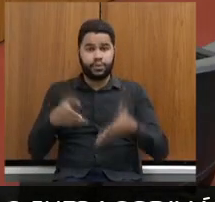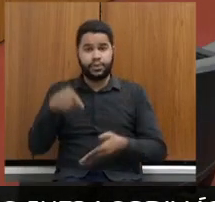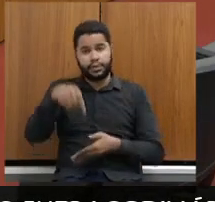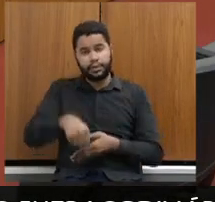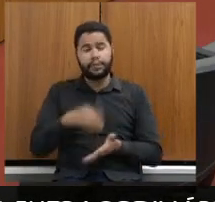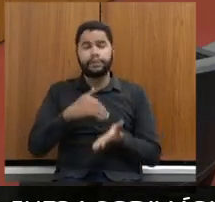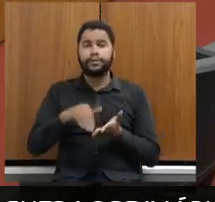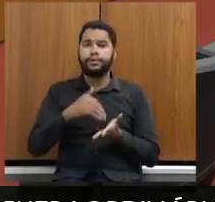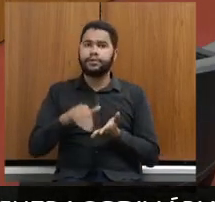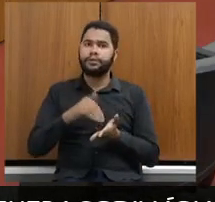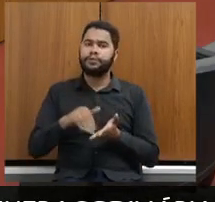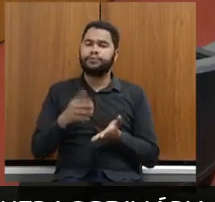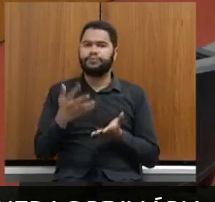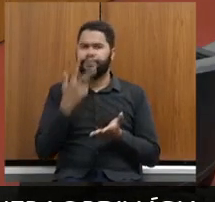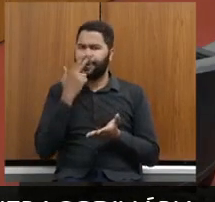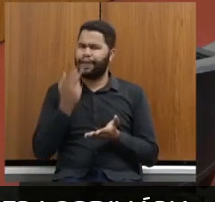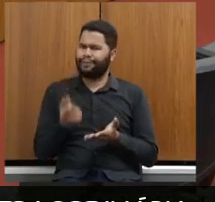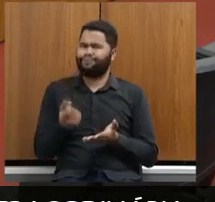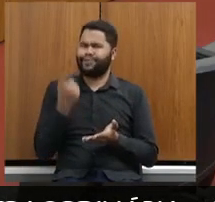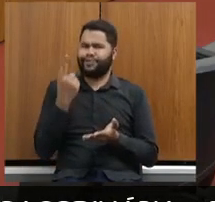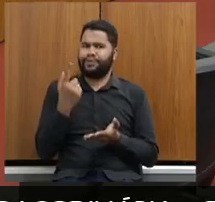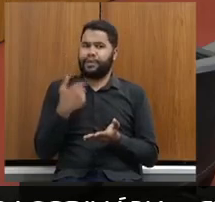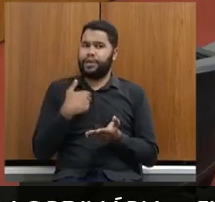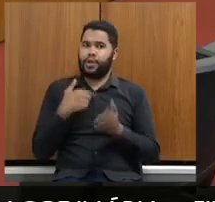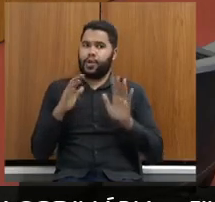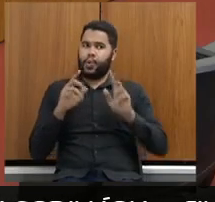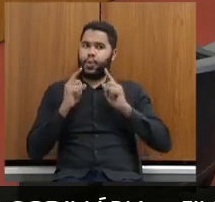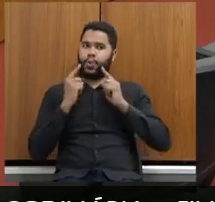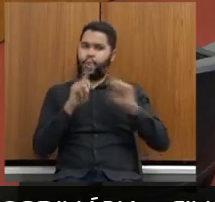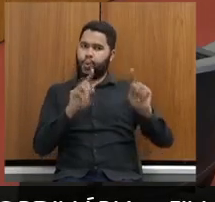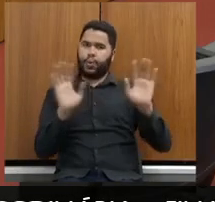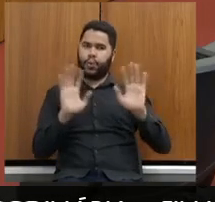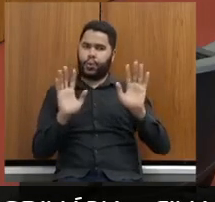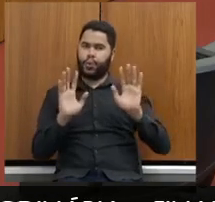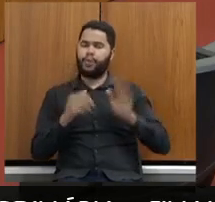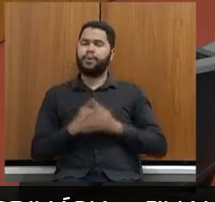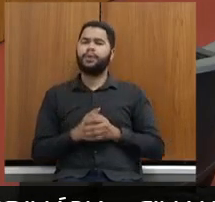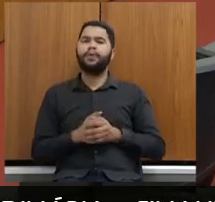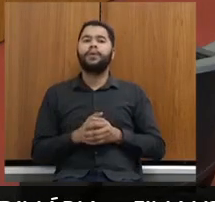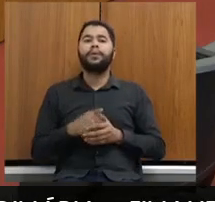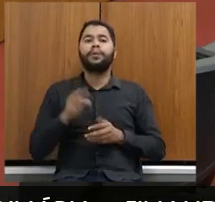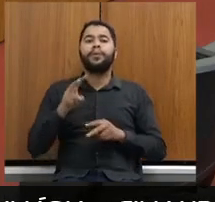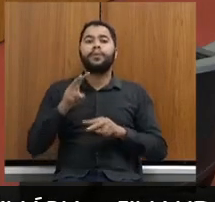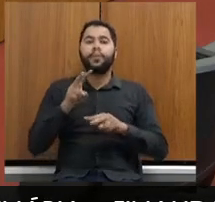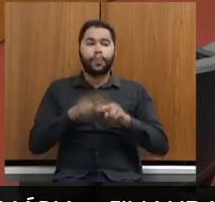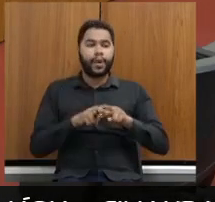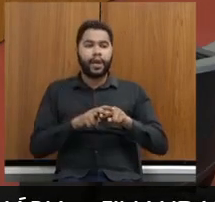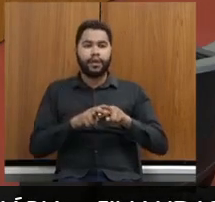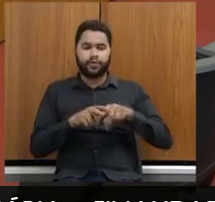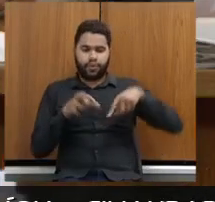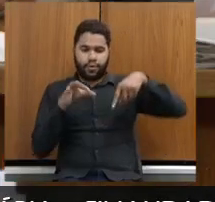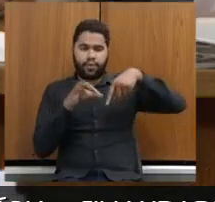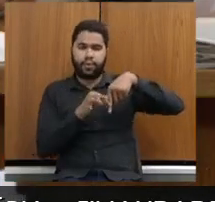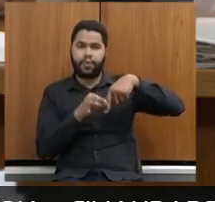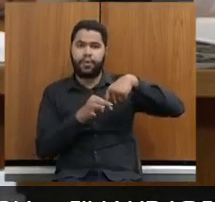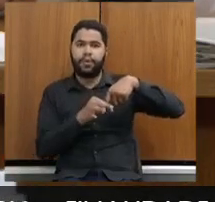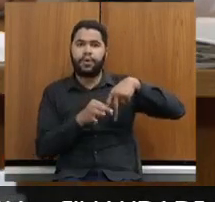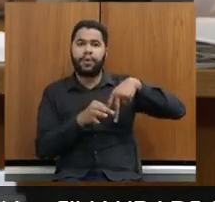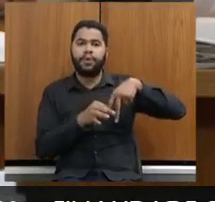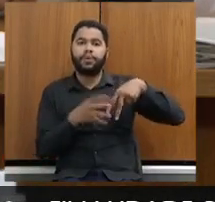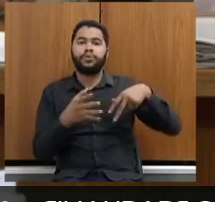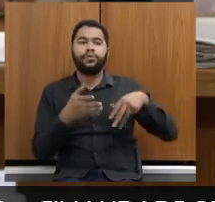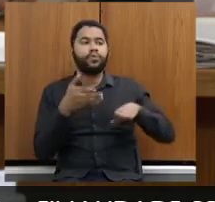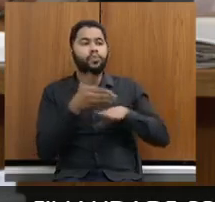secretaria para mim foi uma coisa algum pouquinho absurda sem querer criticar ninguém mas quando eu cheguei aqui os presos monitorados nem a polícia civil nem a polícia